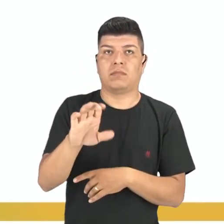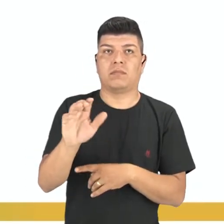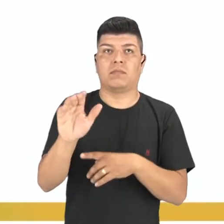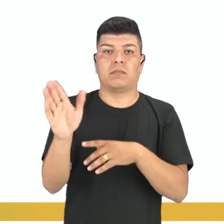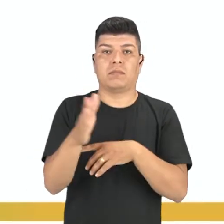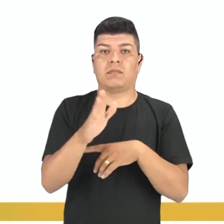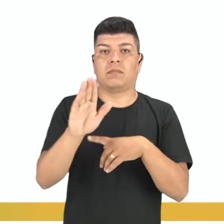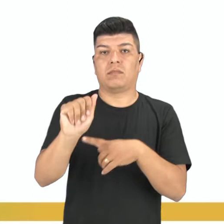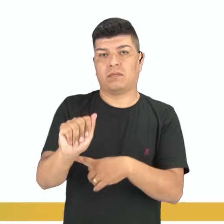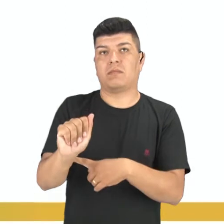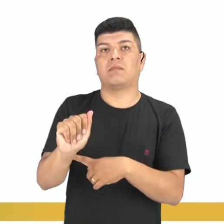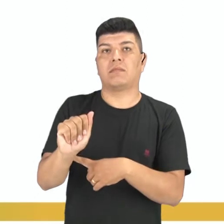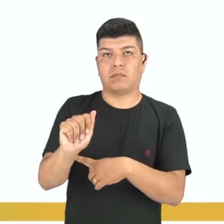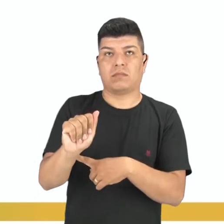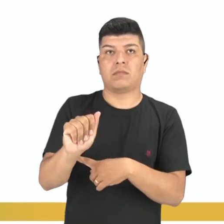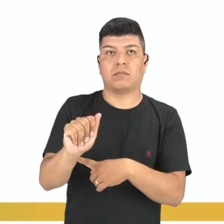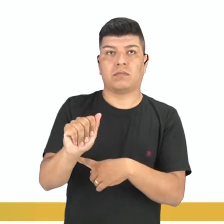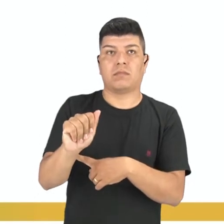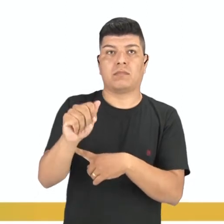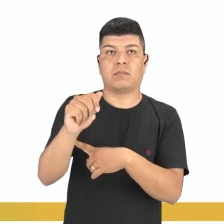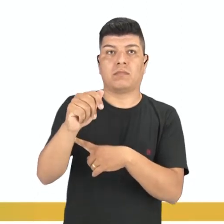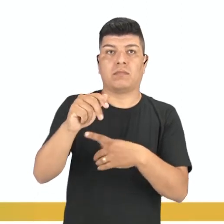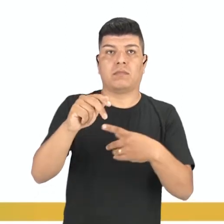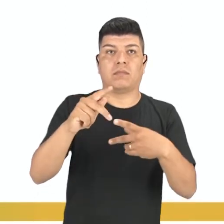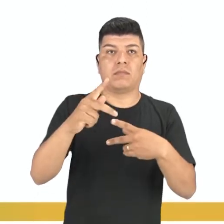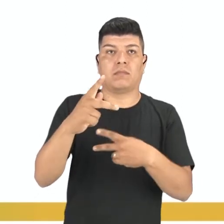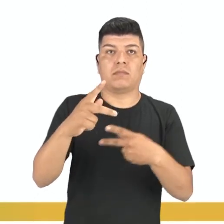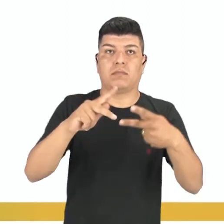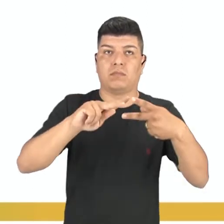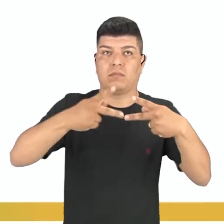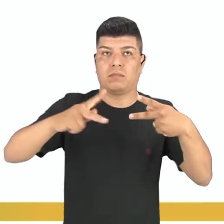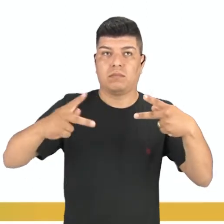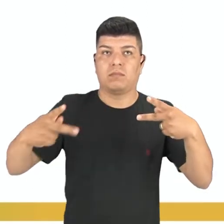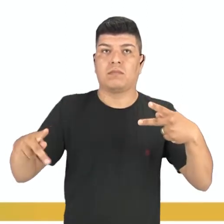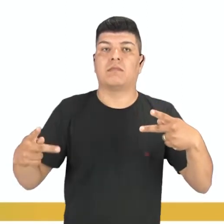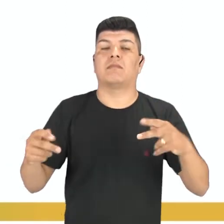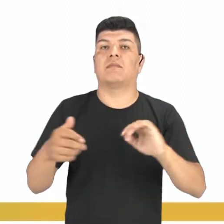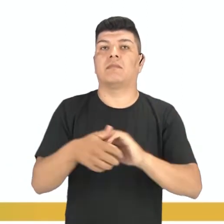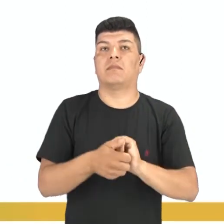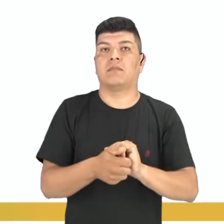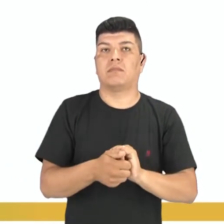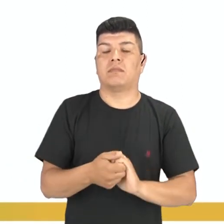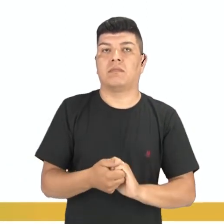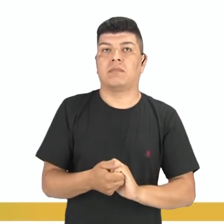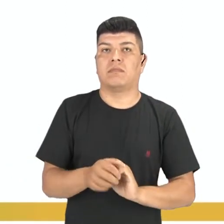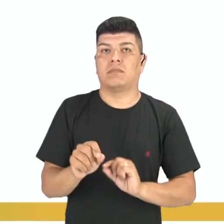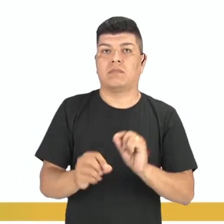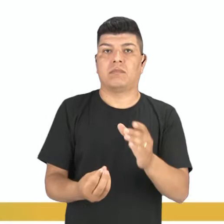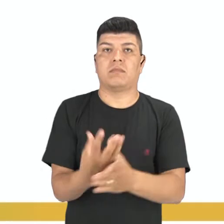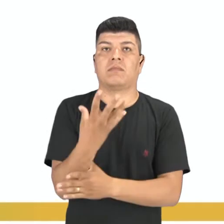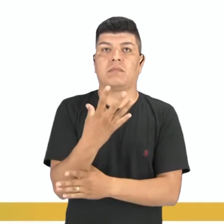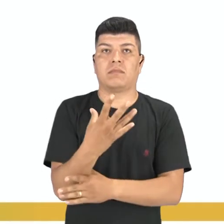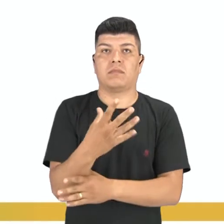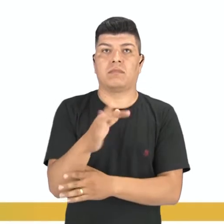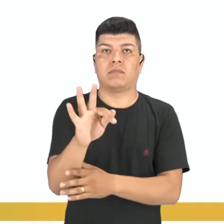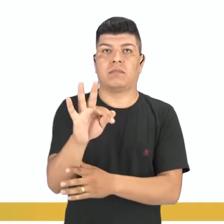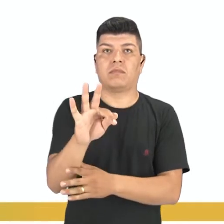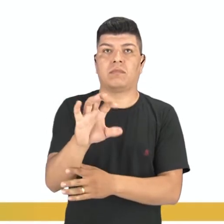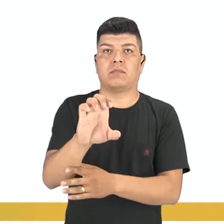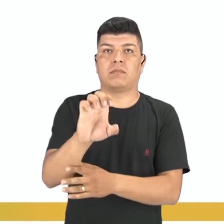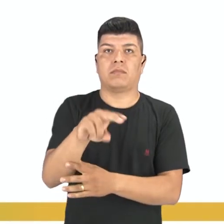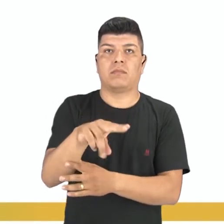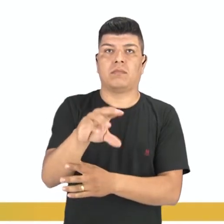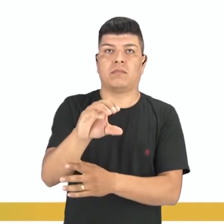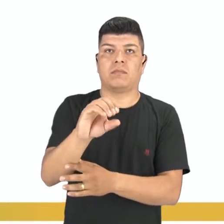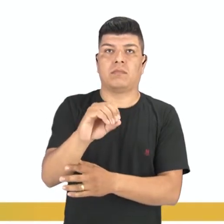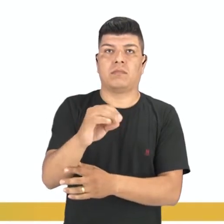o topo pleiotropico neogenia pleiotrópico ele vai gerar um fenótipo